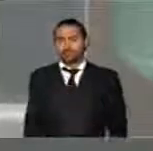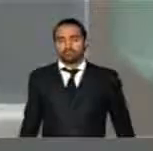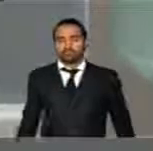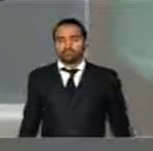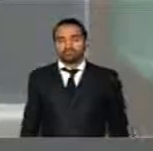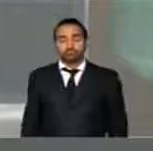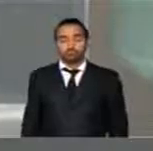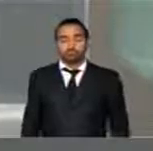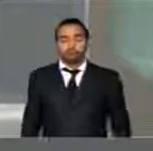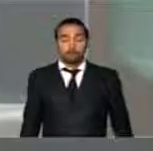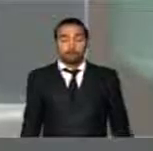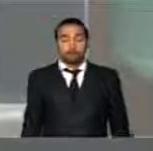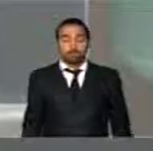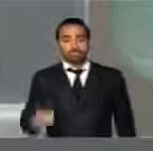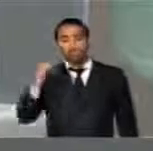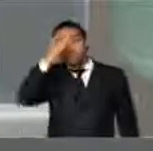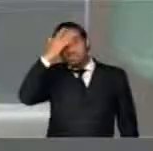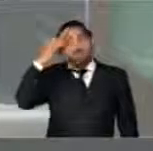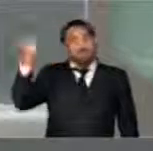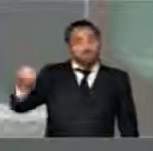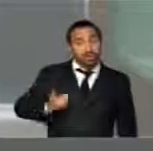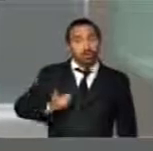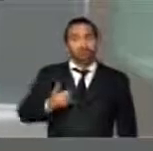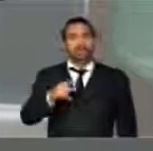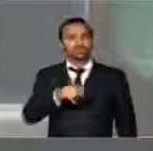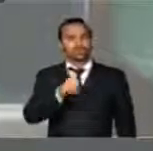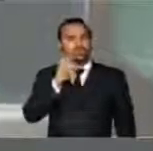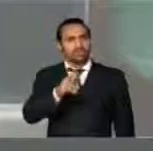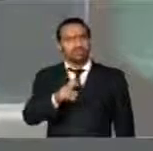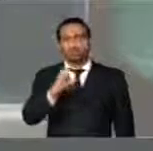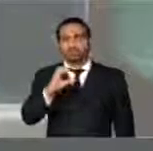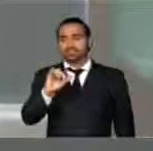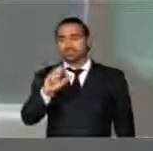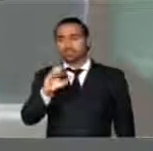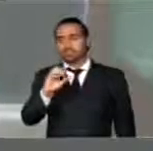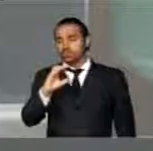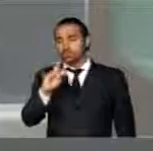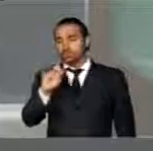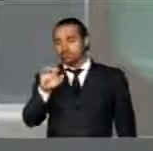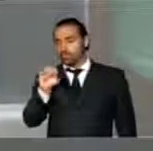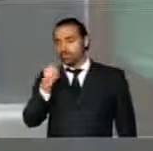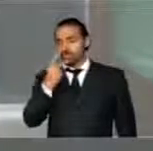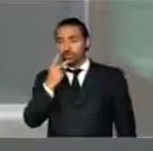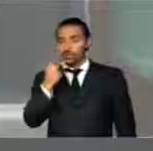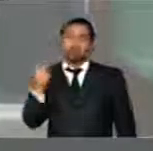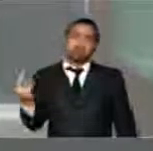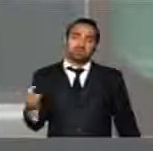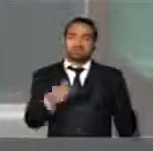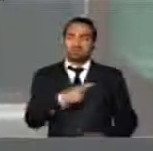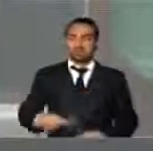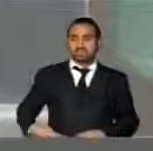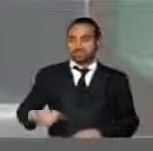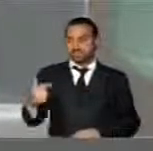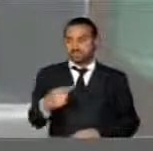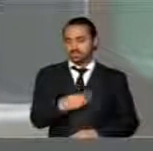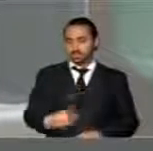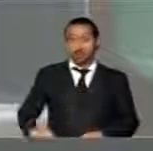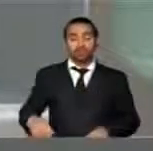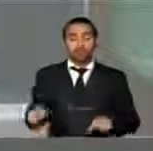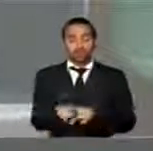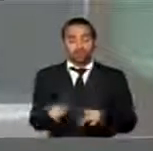diz assim, e eu já ouvi, inclusive, o ex-ministro Ciro Gomes, pessoa com quem eu respeito: ah, mas o presidente, o vice-presidente Michel Temer